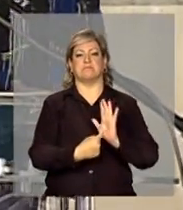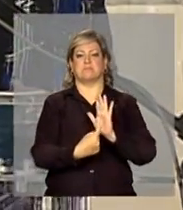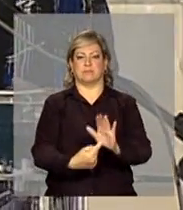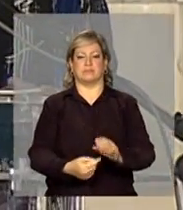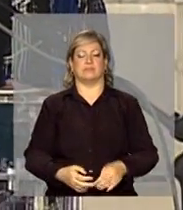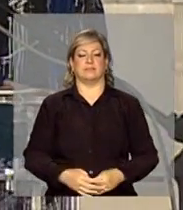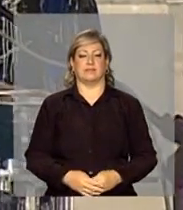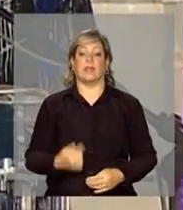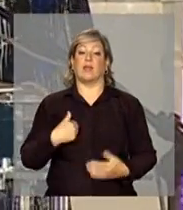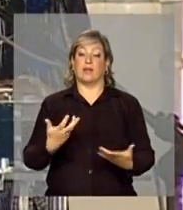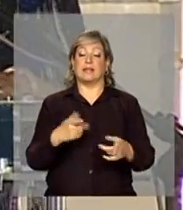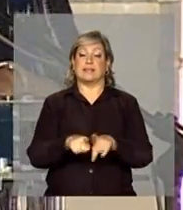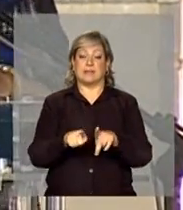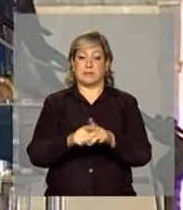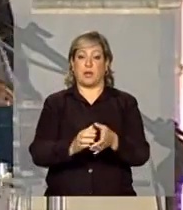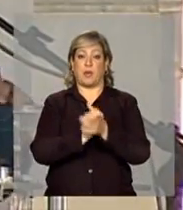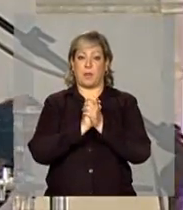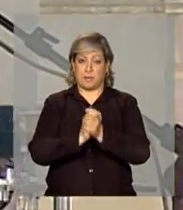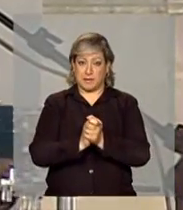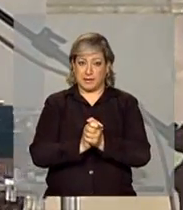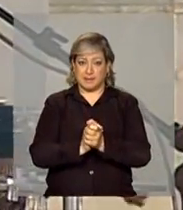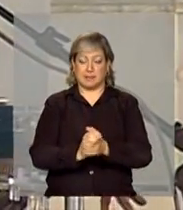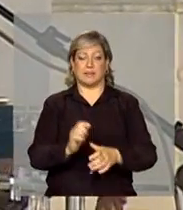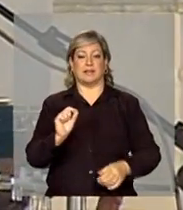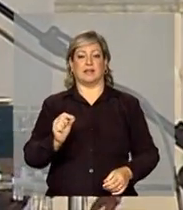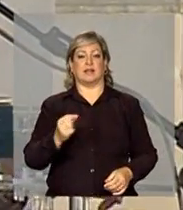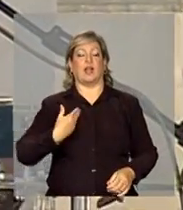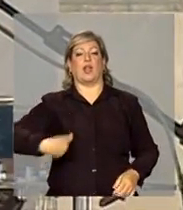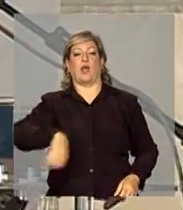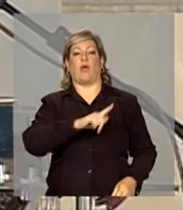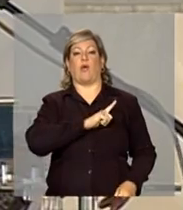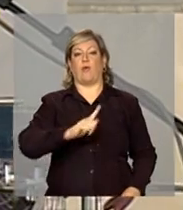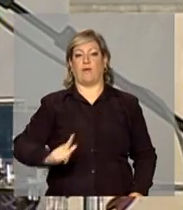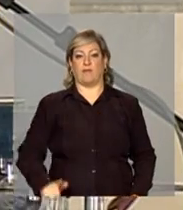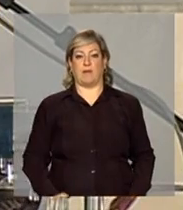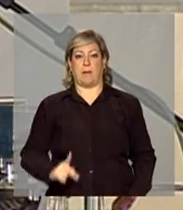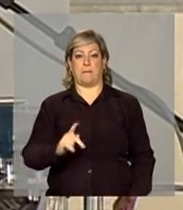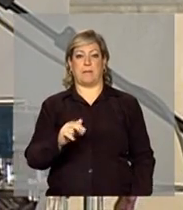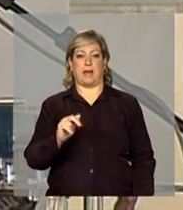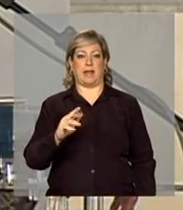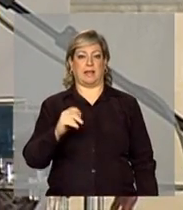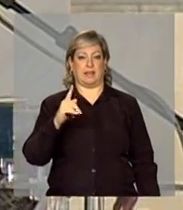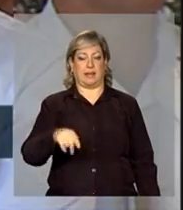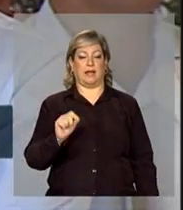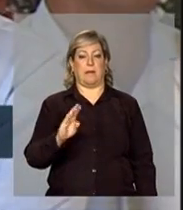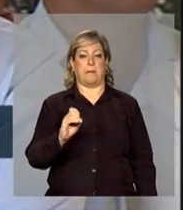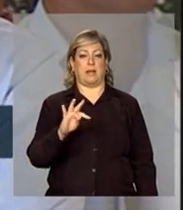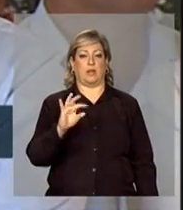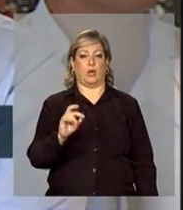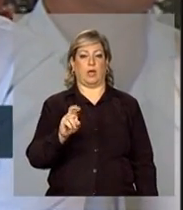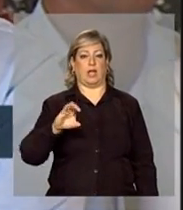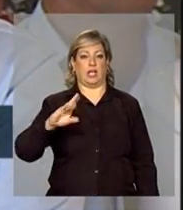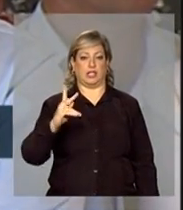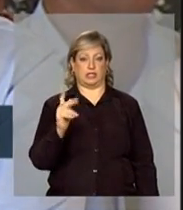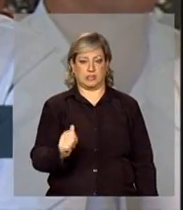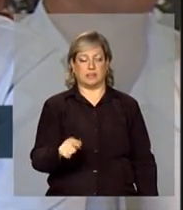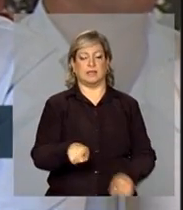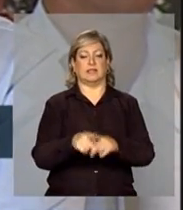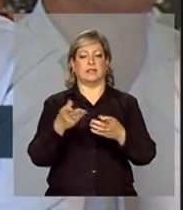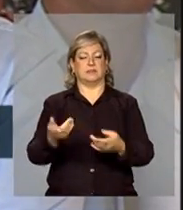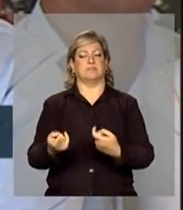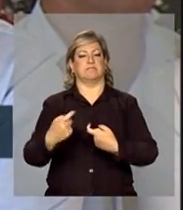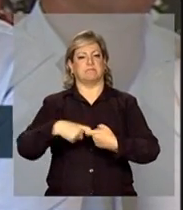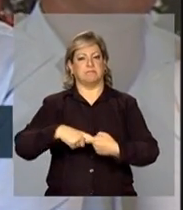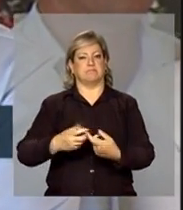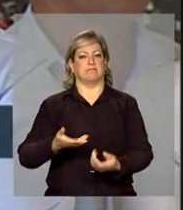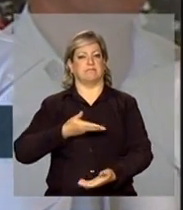Queria cumprimentar o nosso governador do Paraná, Beto Richa, um